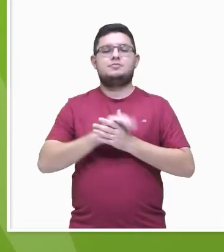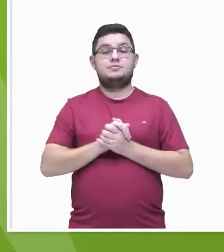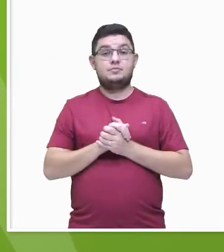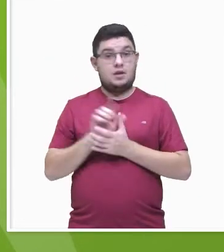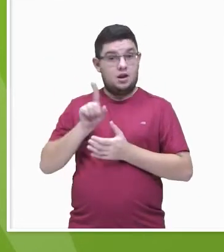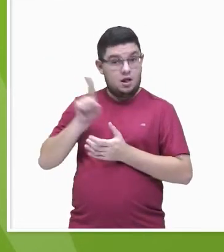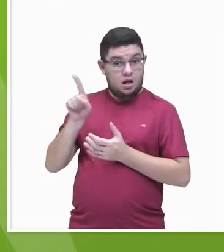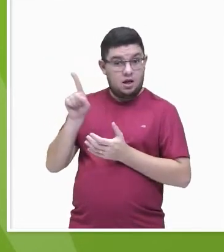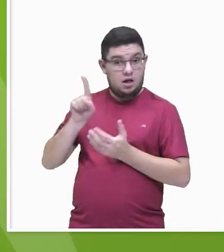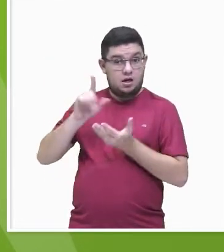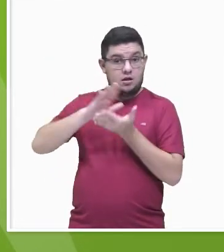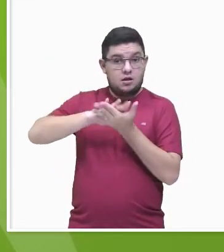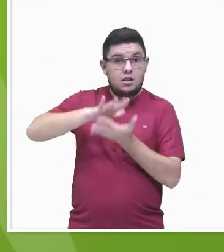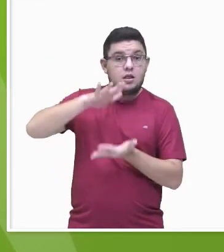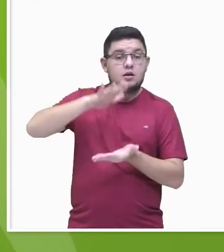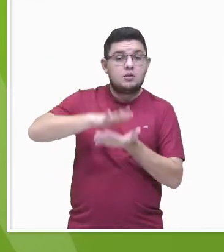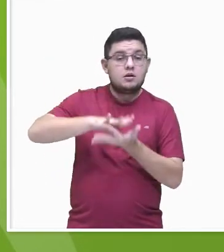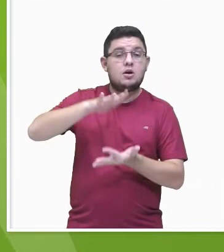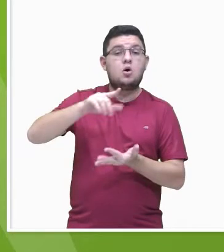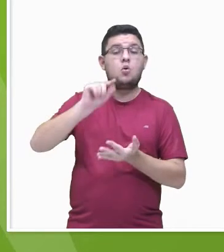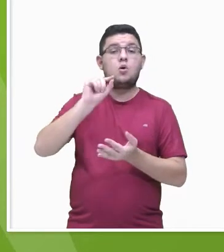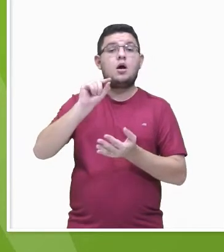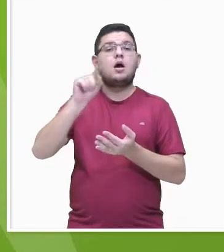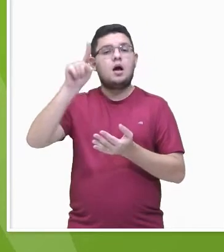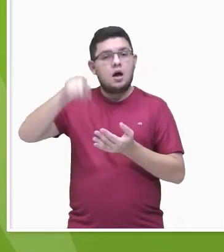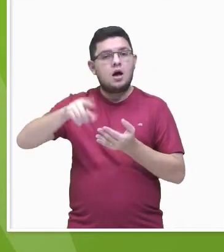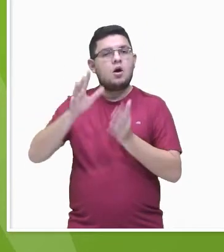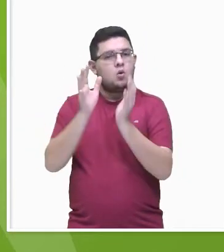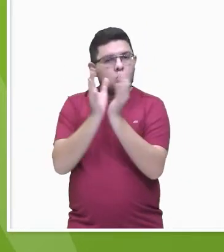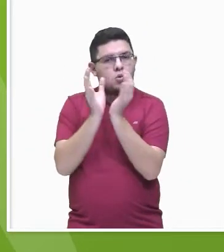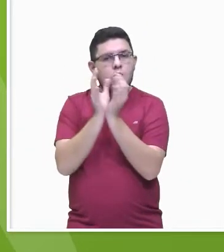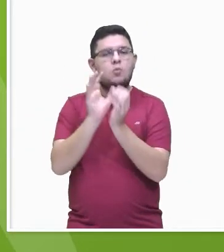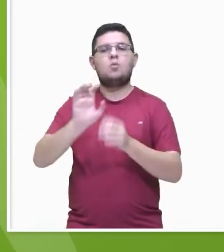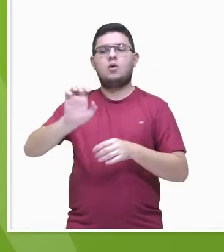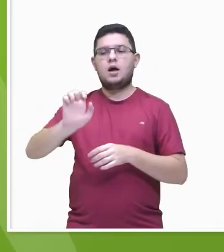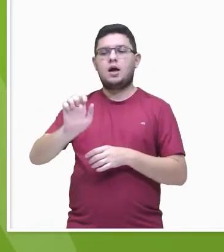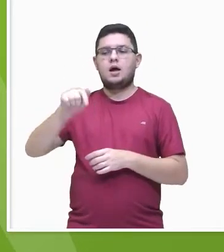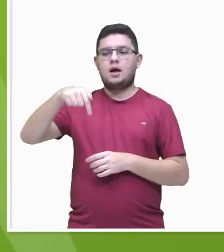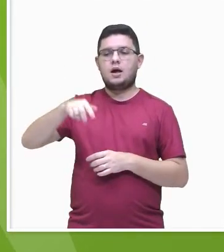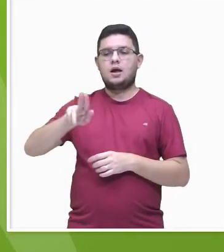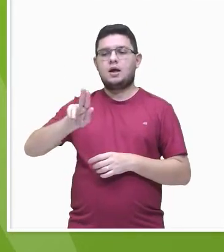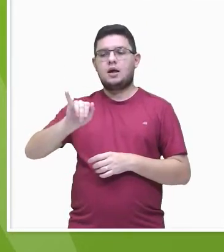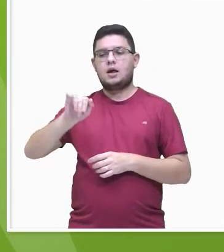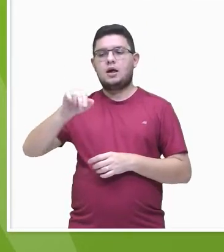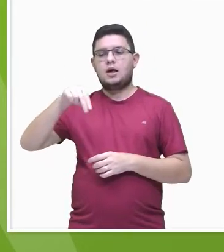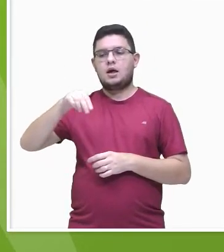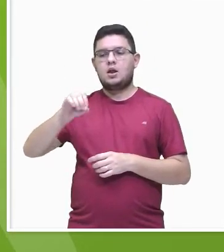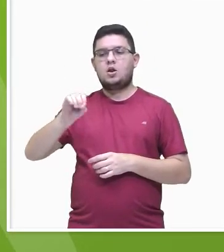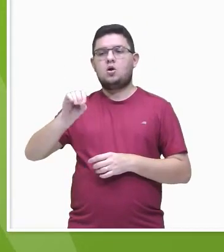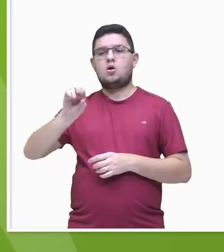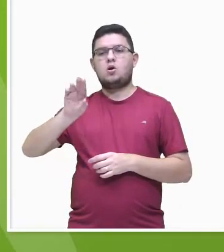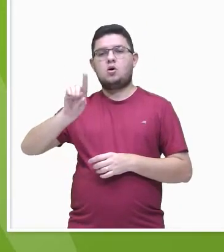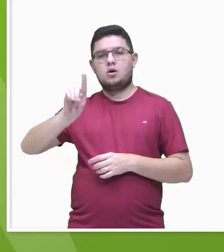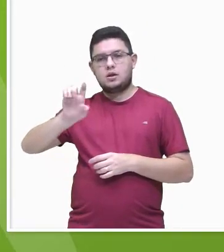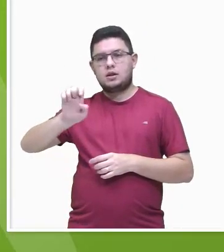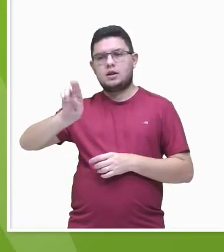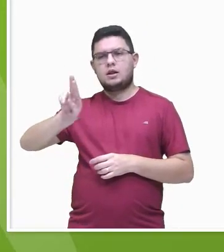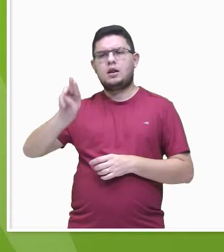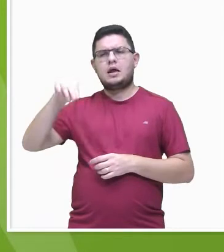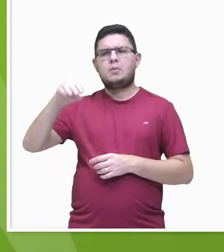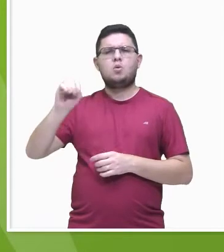do mar, elas pertencem aí ao grupo dos equinodermos. E essa palavra equinodermos, ela vem do